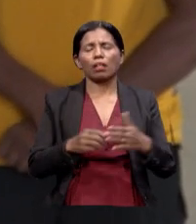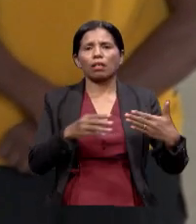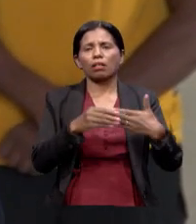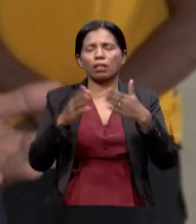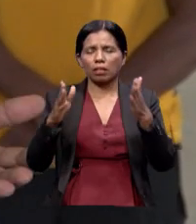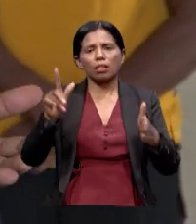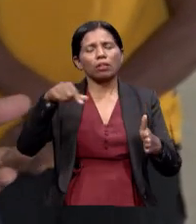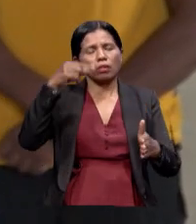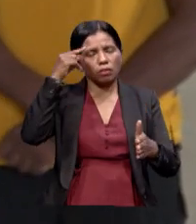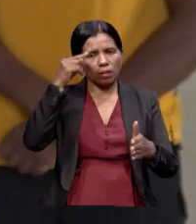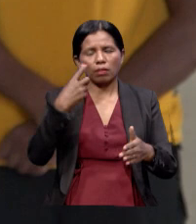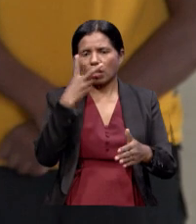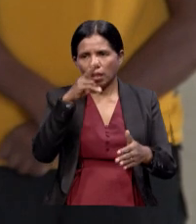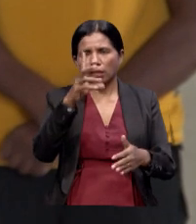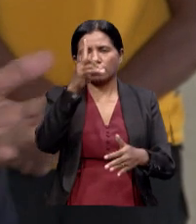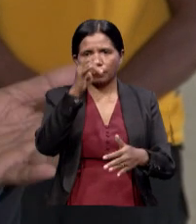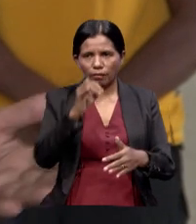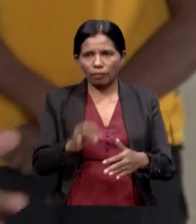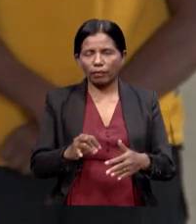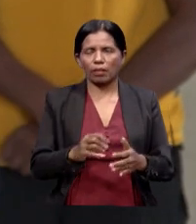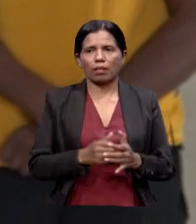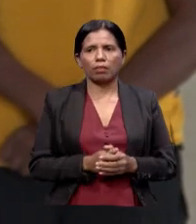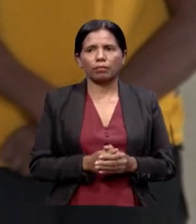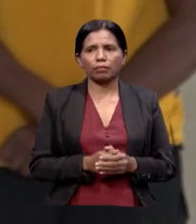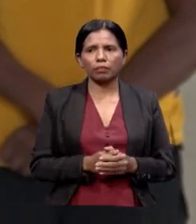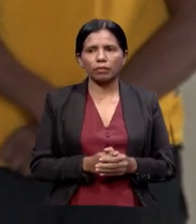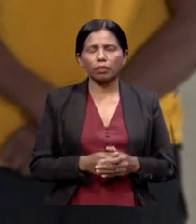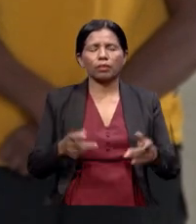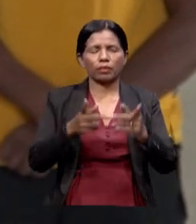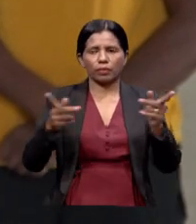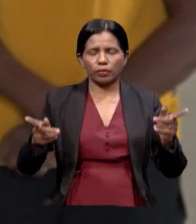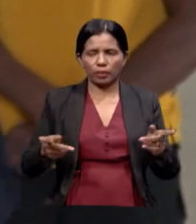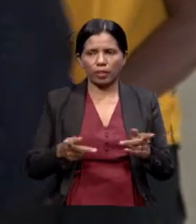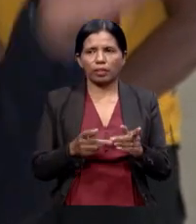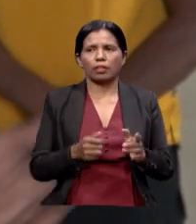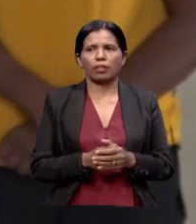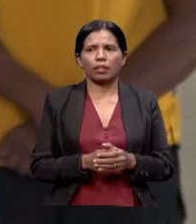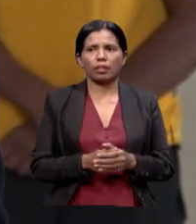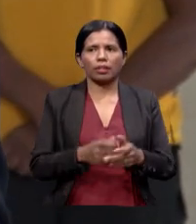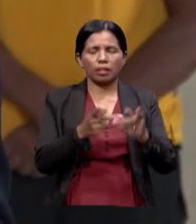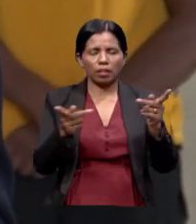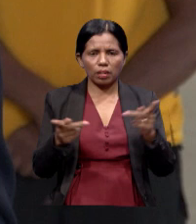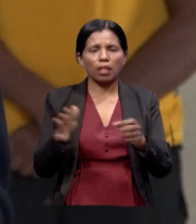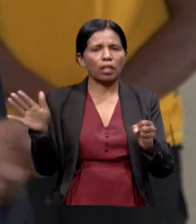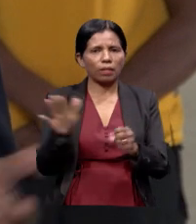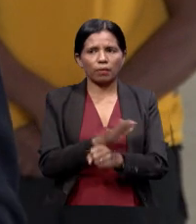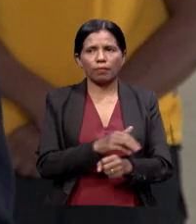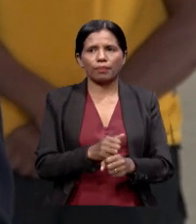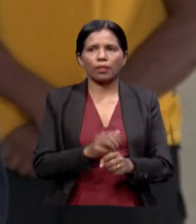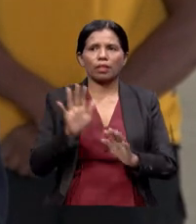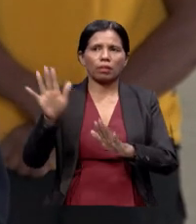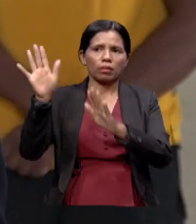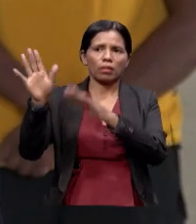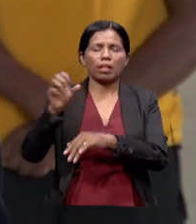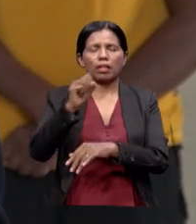a reca tá, dili, e teria um catac super. Lottato, super lazione, dilin na conona. Ia fo isdemos